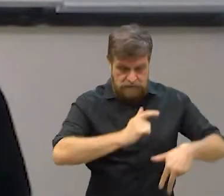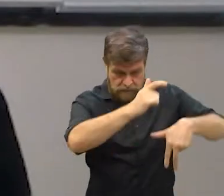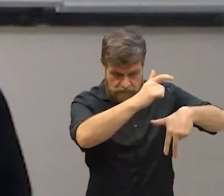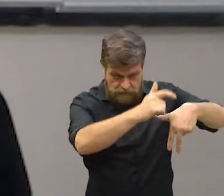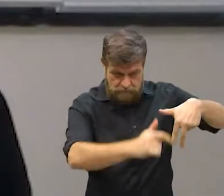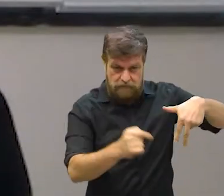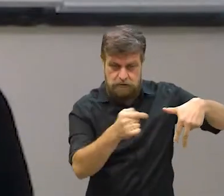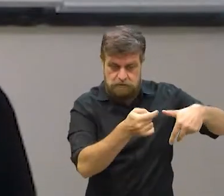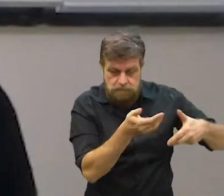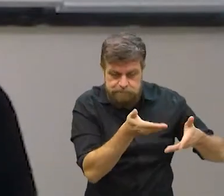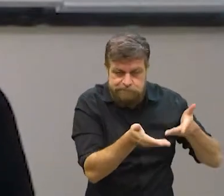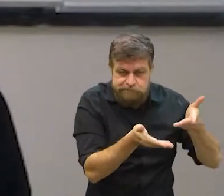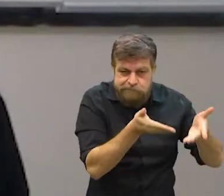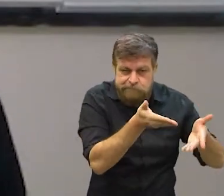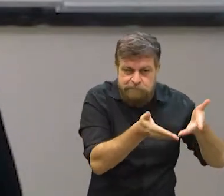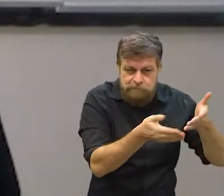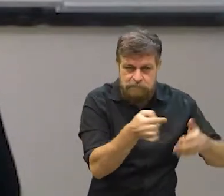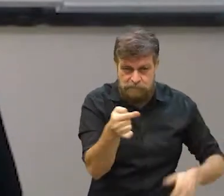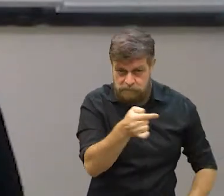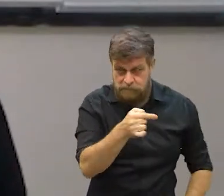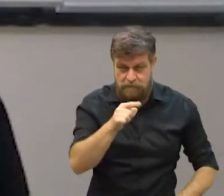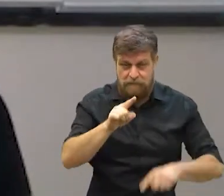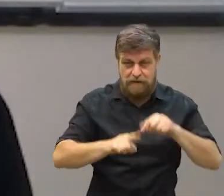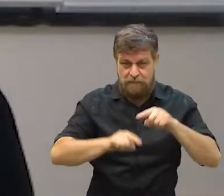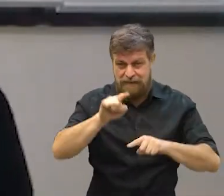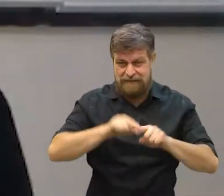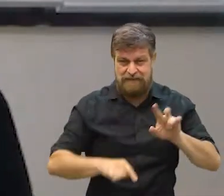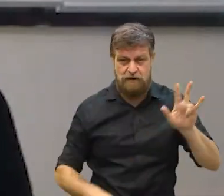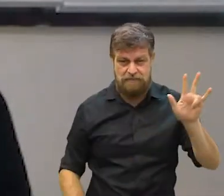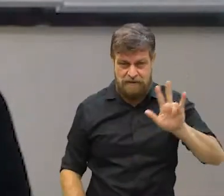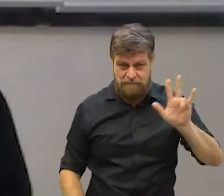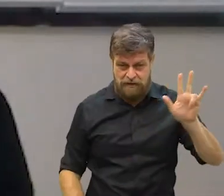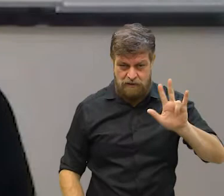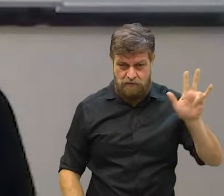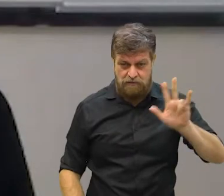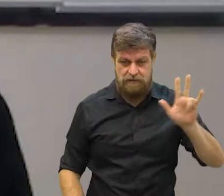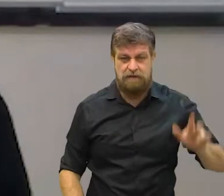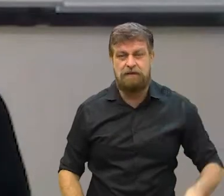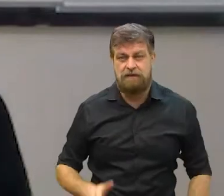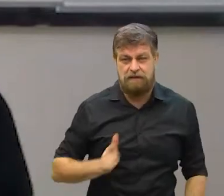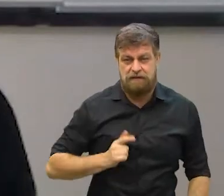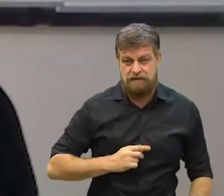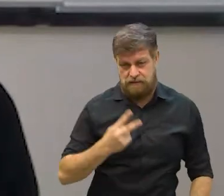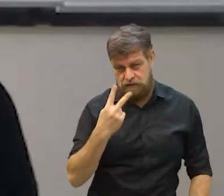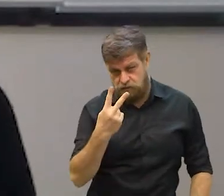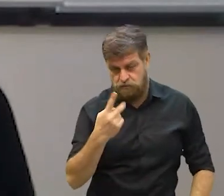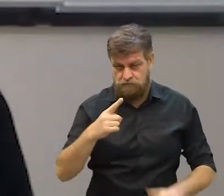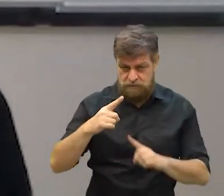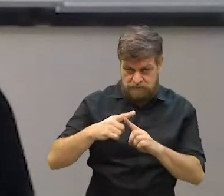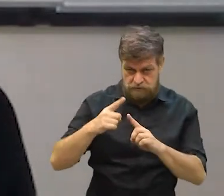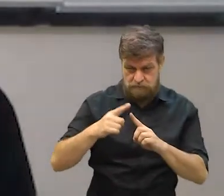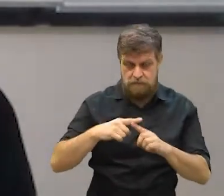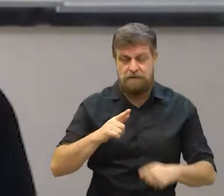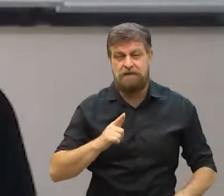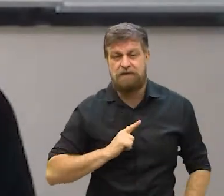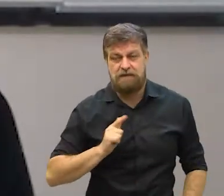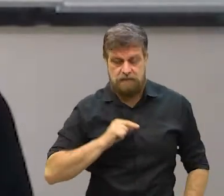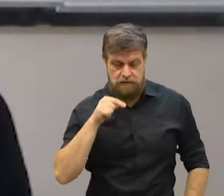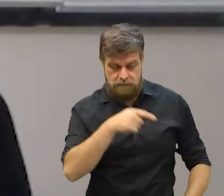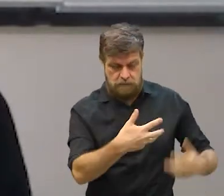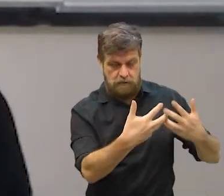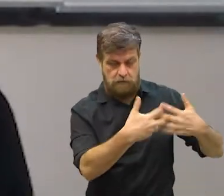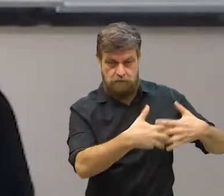humanos, mostrando que os canabinoides, o CBD, o THC, eles têm